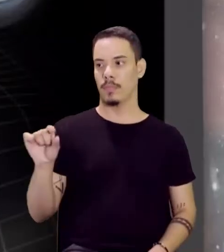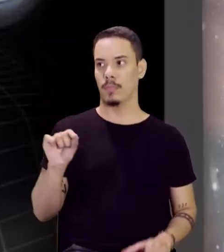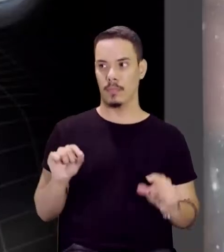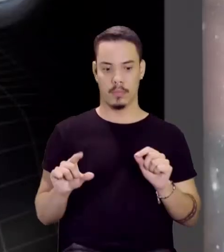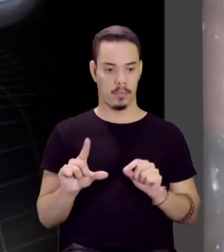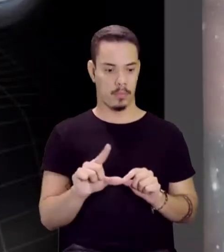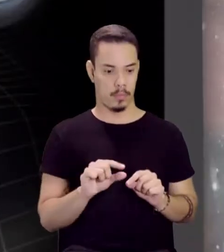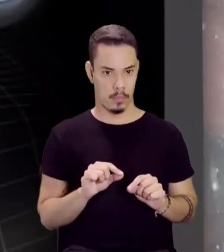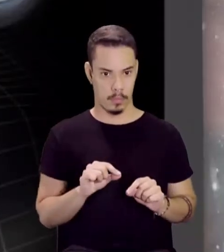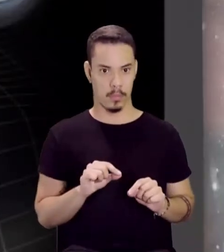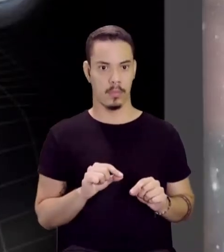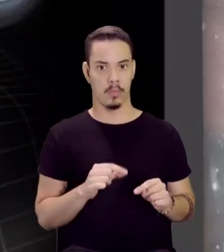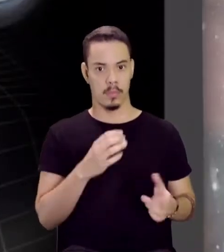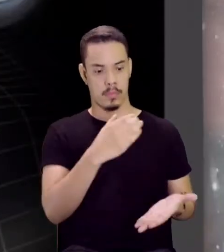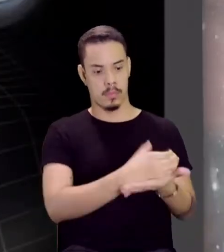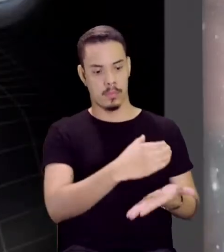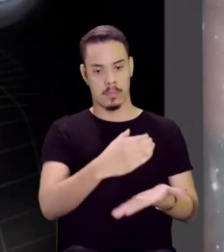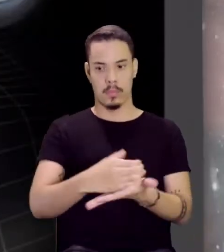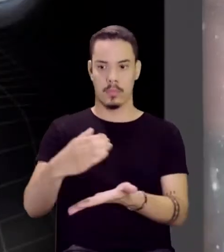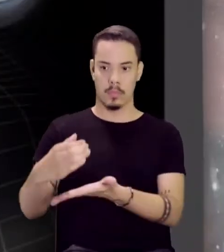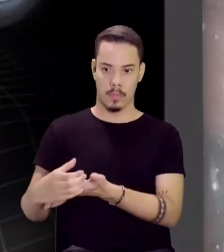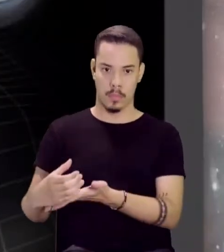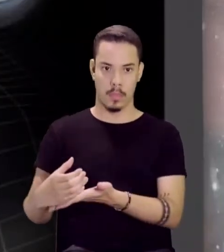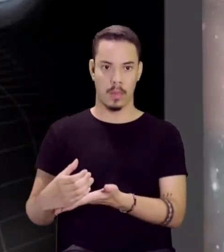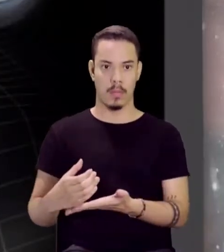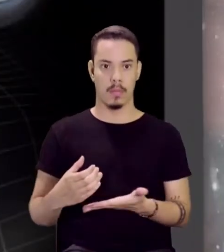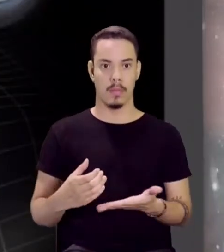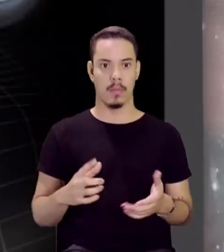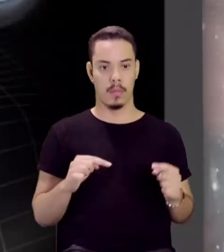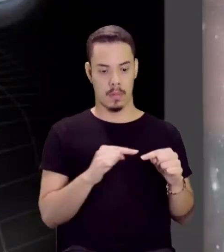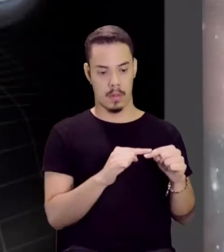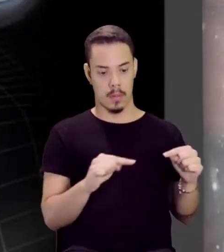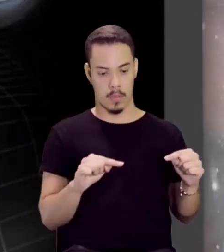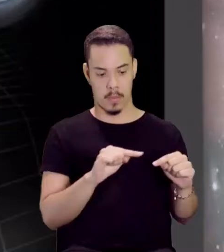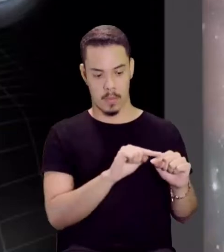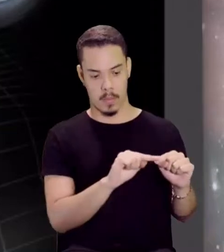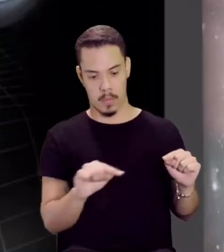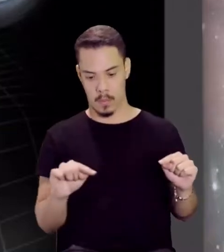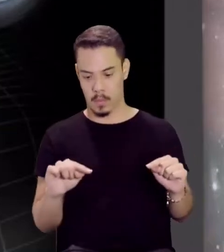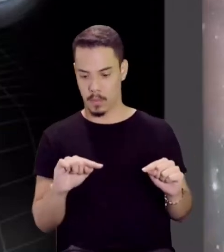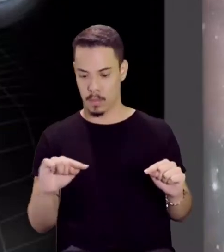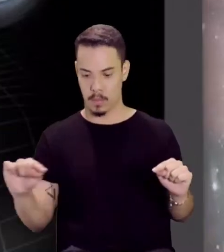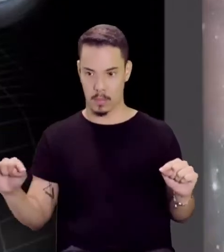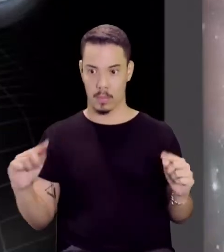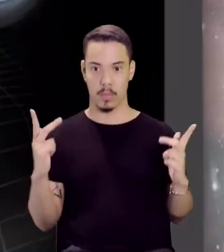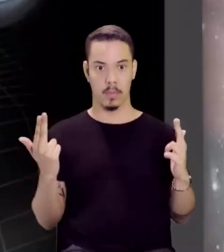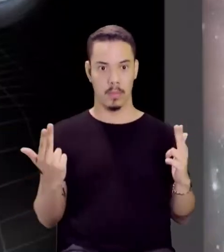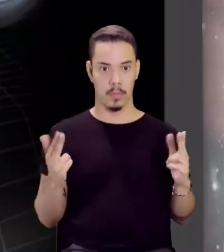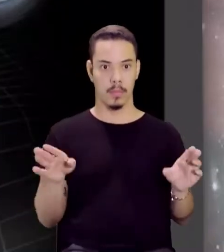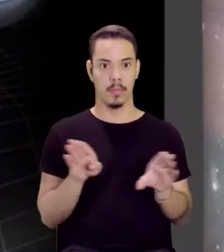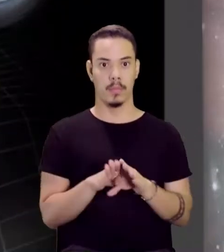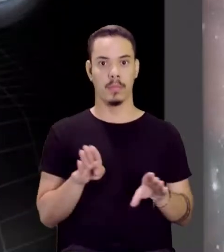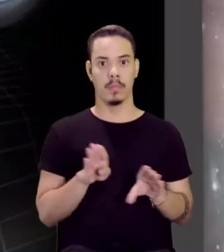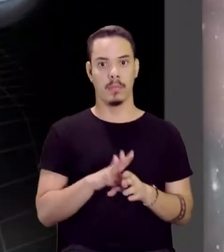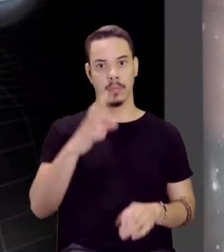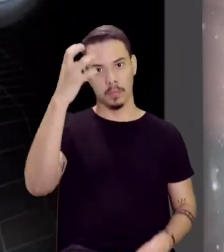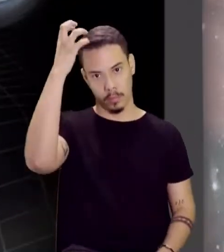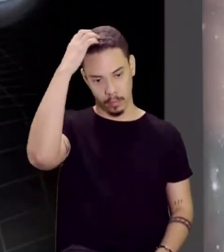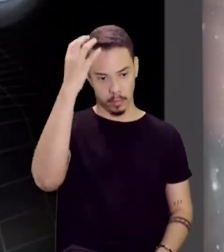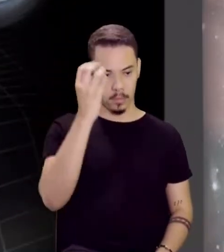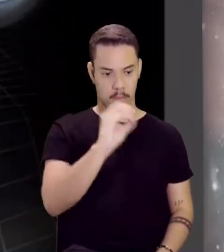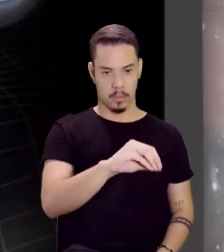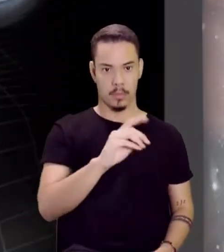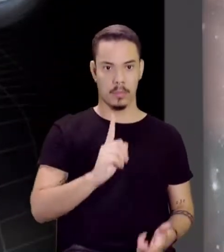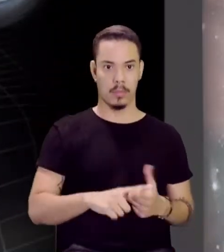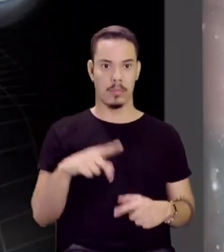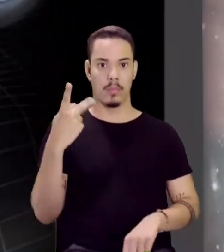recipientes, certo? Põe uma marquinha bonitinha lá no recipiente e coloca a coroa em um, a prata